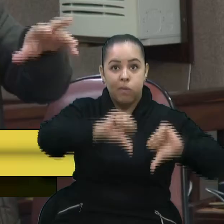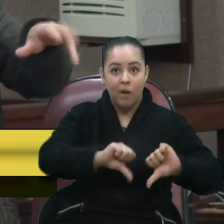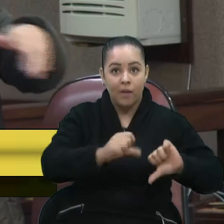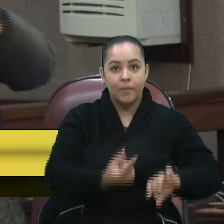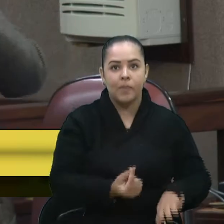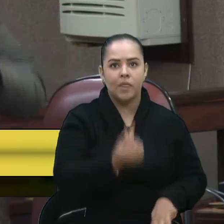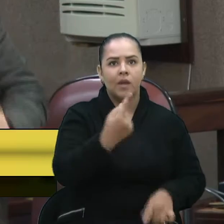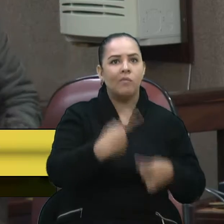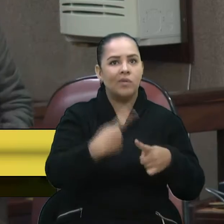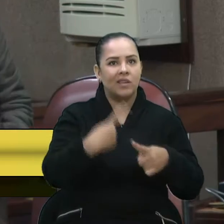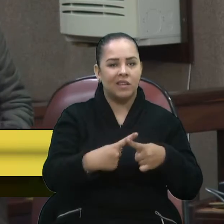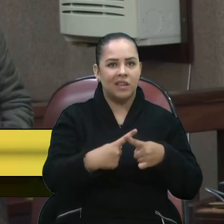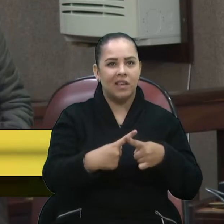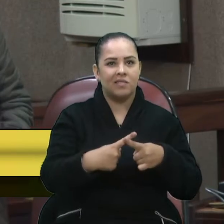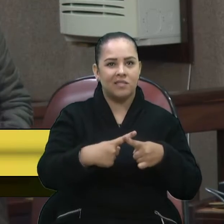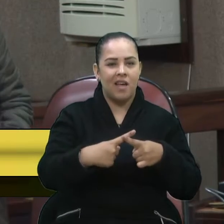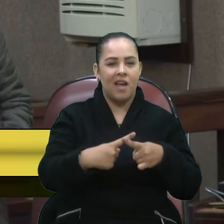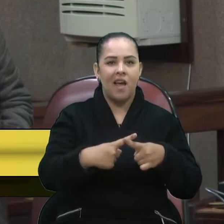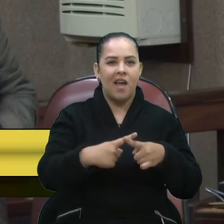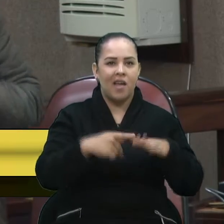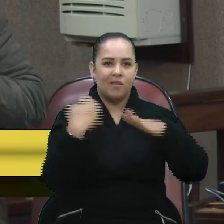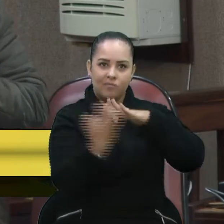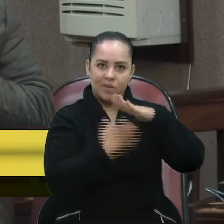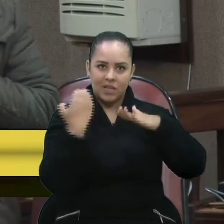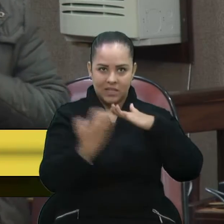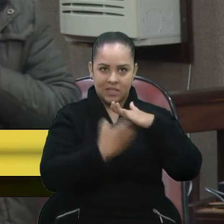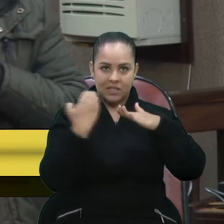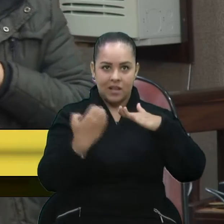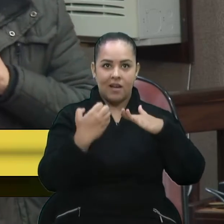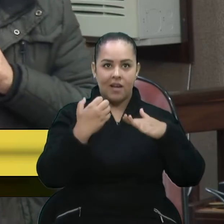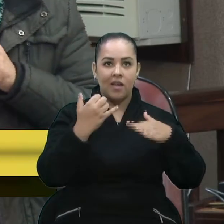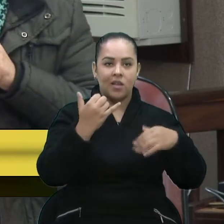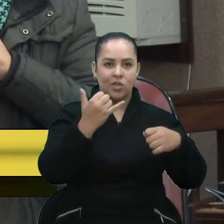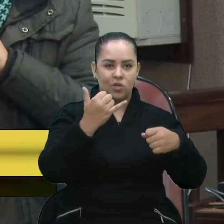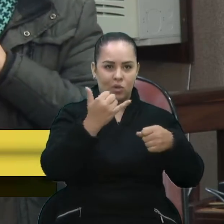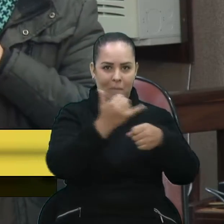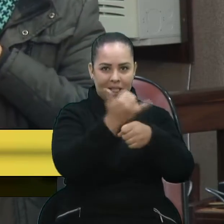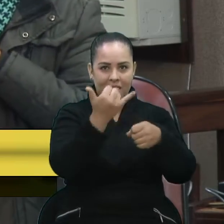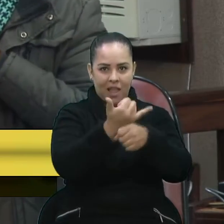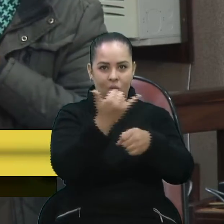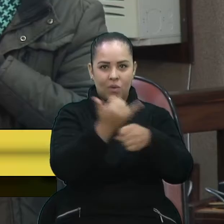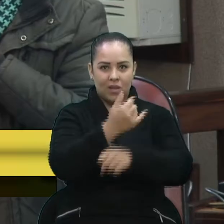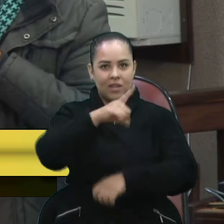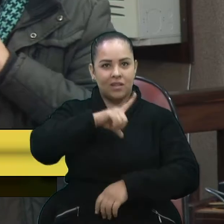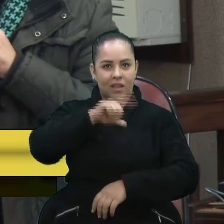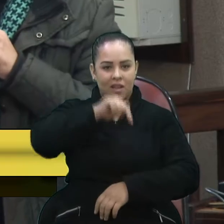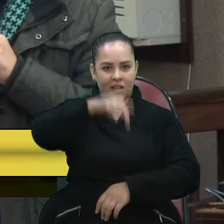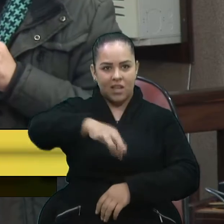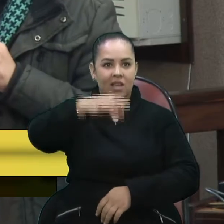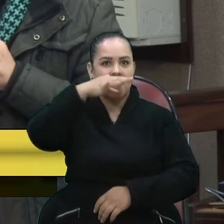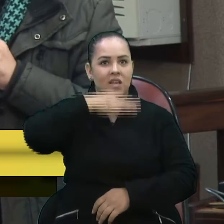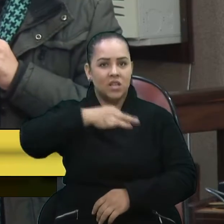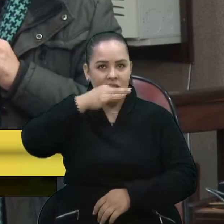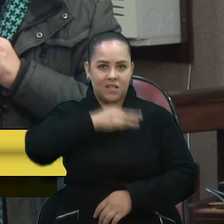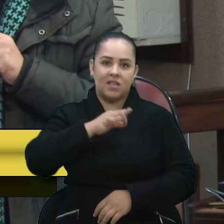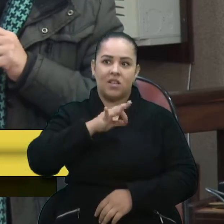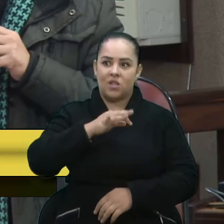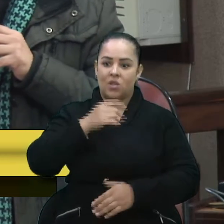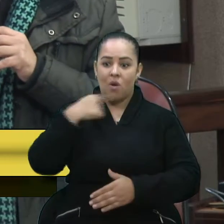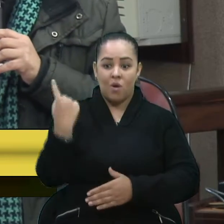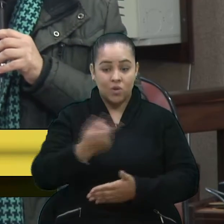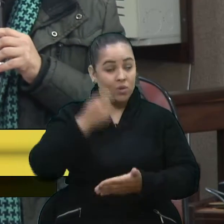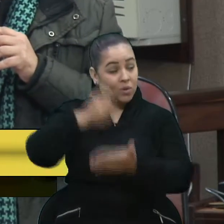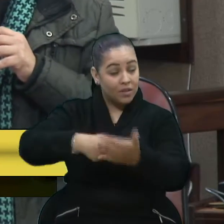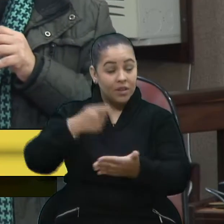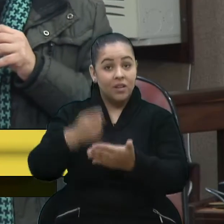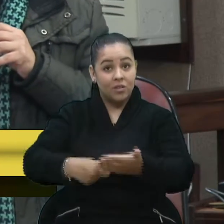grande metalúrgica que tinha em Caxias do Sul, né, que nós estamos lutando para ocupar ela, aquele prédio que nós visitamos esses dias, o dono